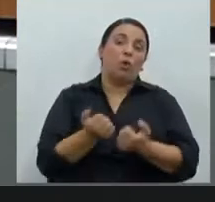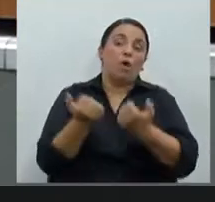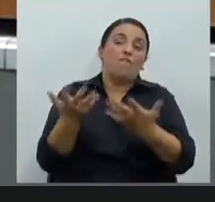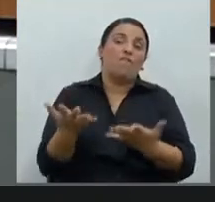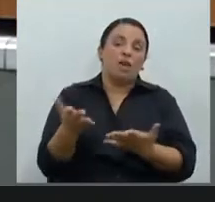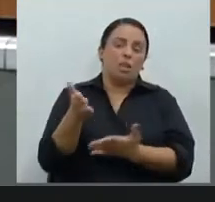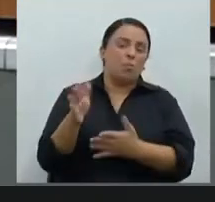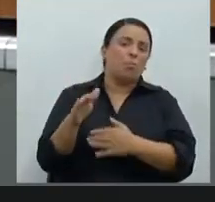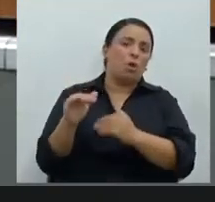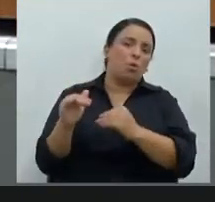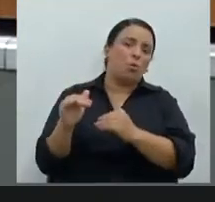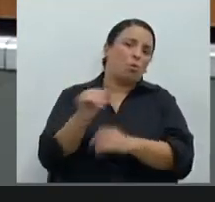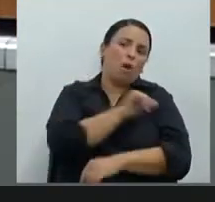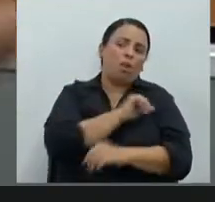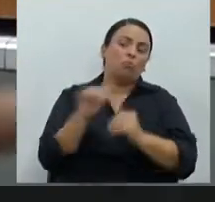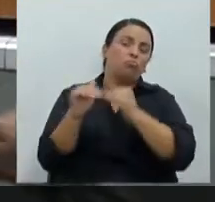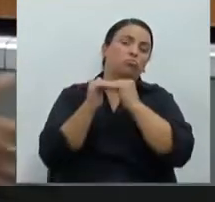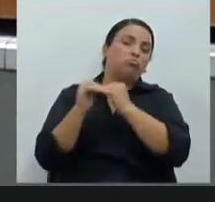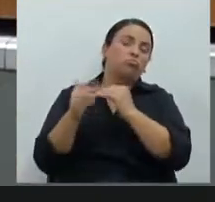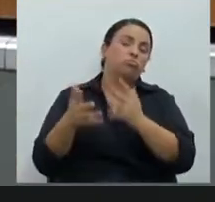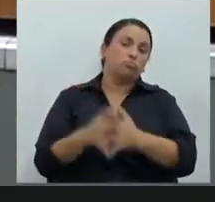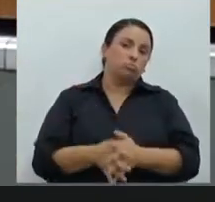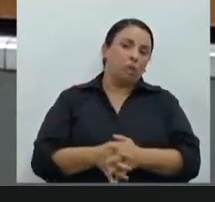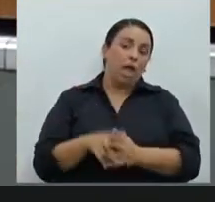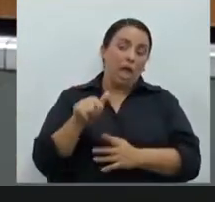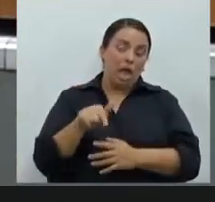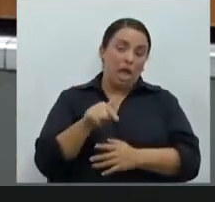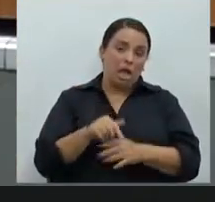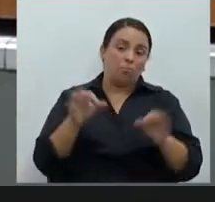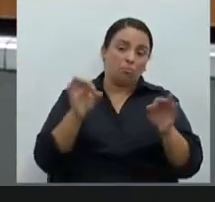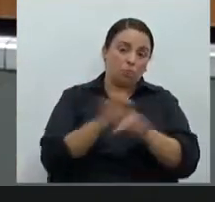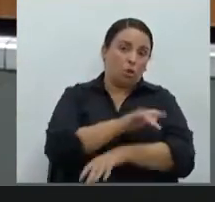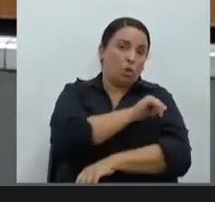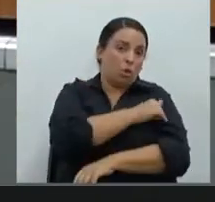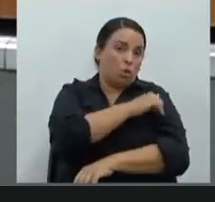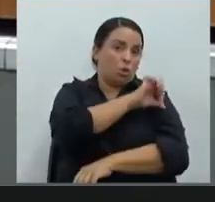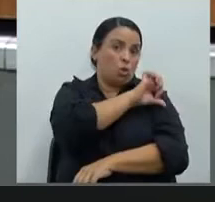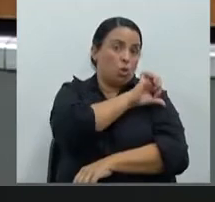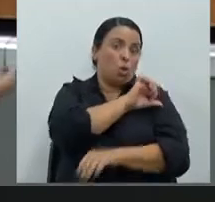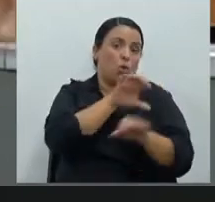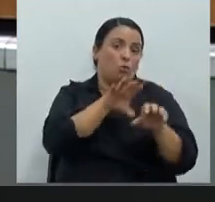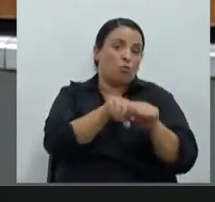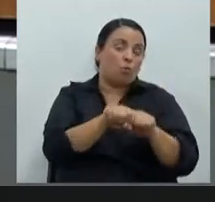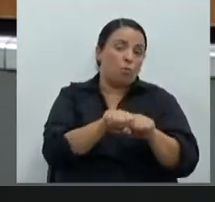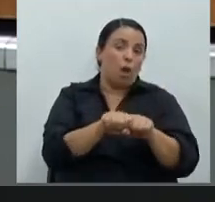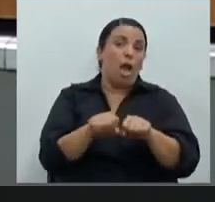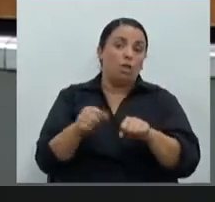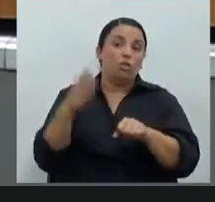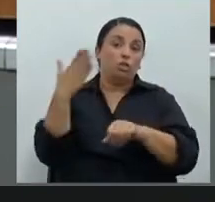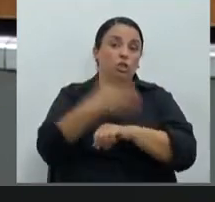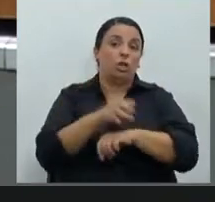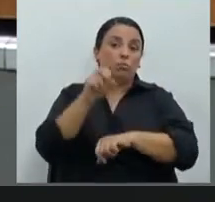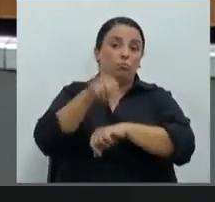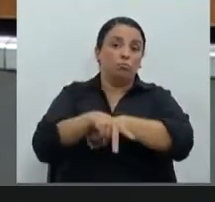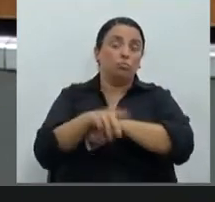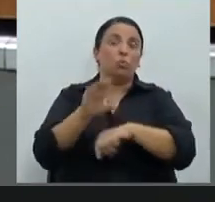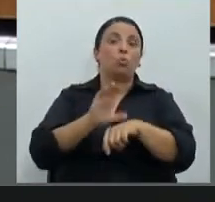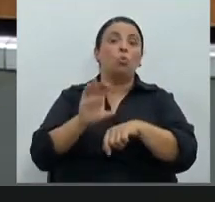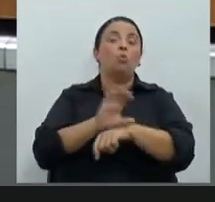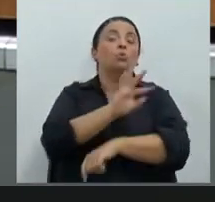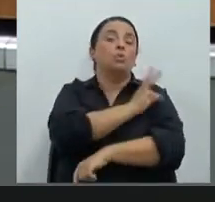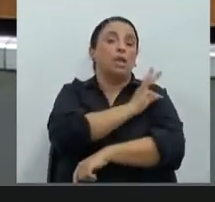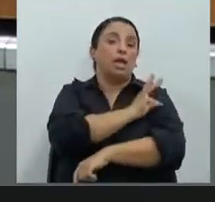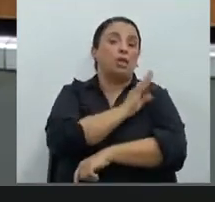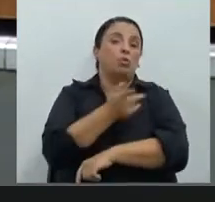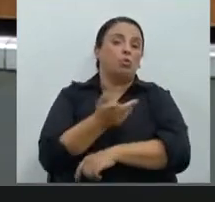ele saia do nono ano e ele possa entrar num curso técnico? E outro detalhe que me chamou